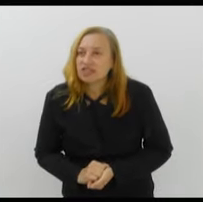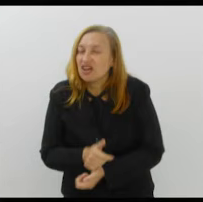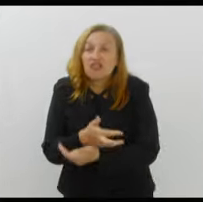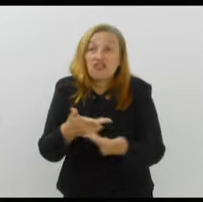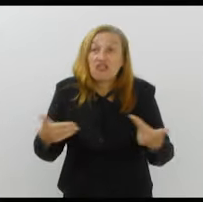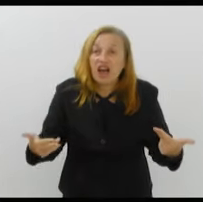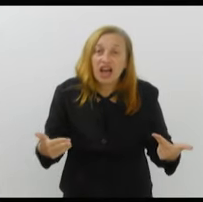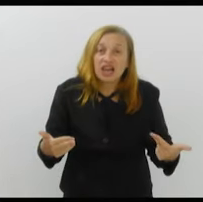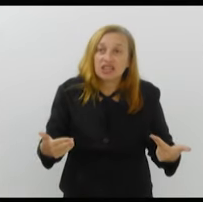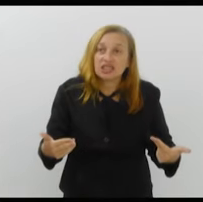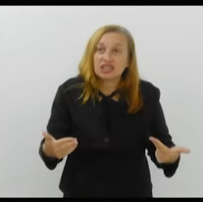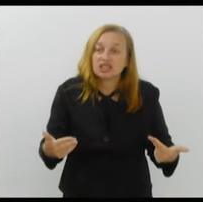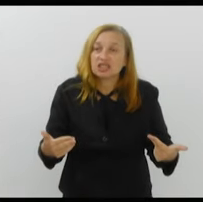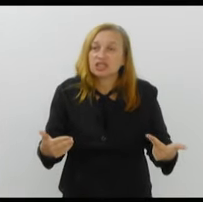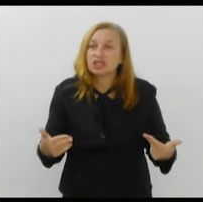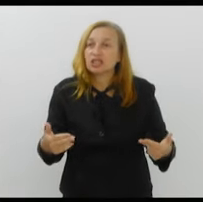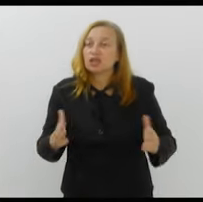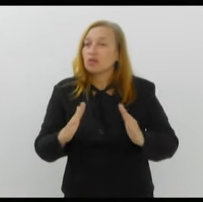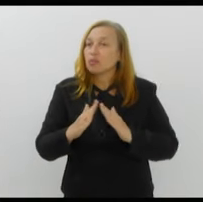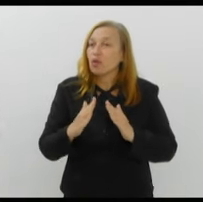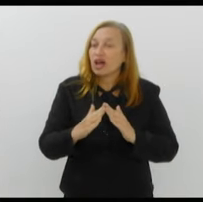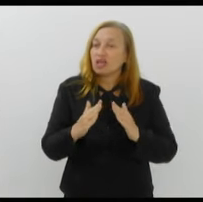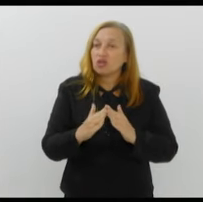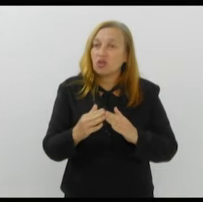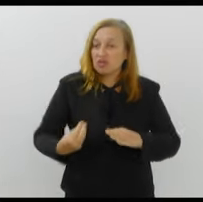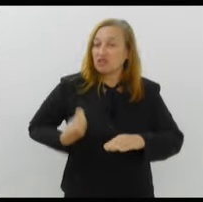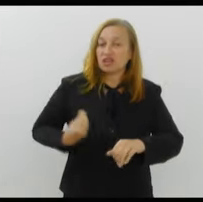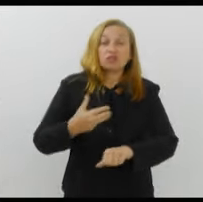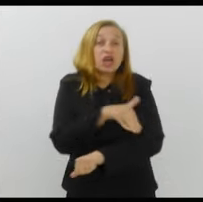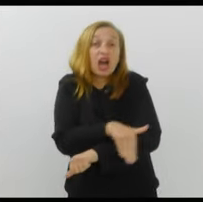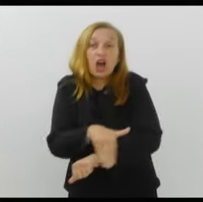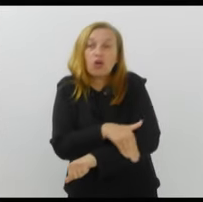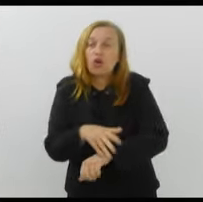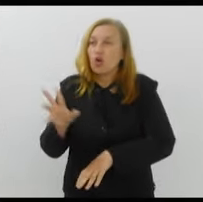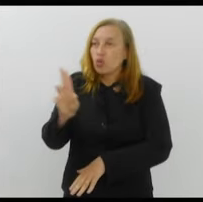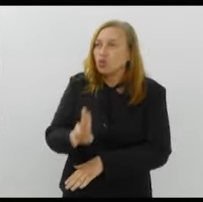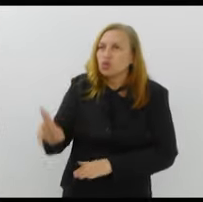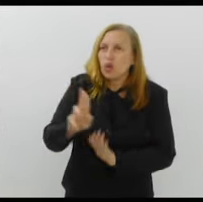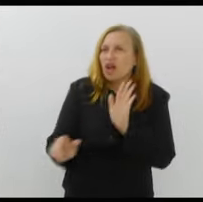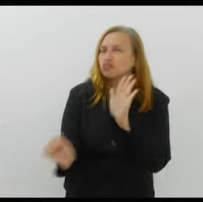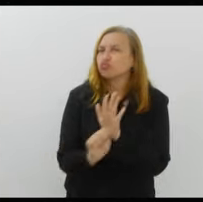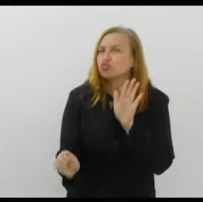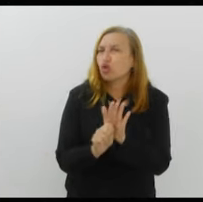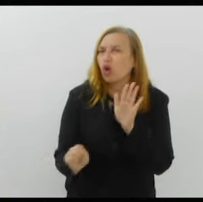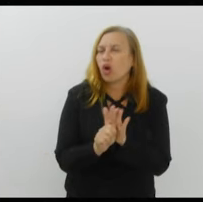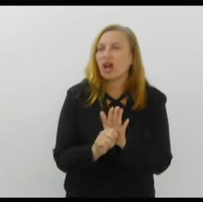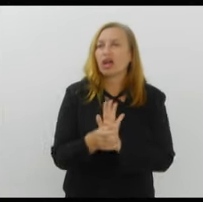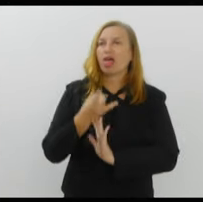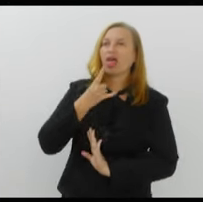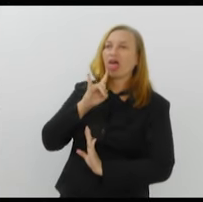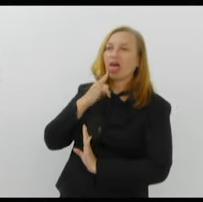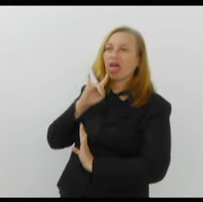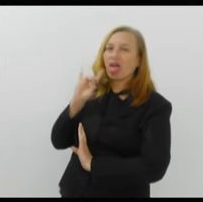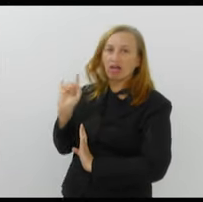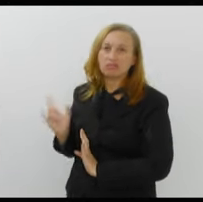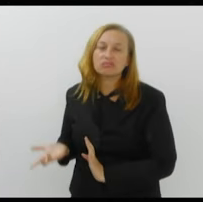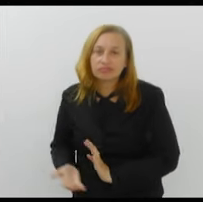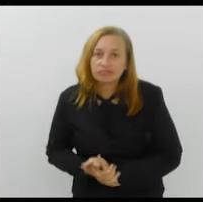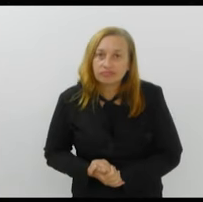Centenas, milhares de moradores em situações de rua, usuários de drogas e de álcool,